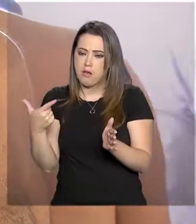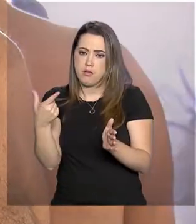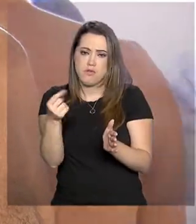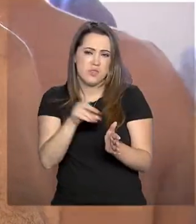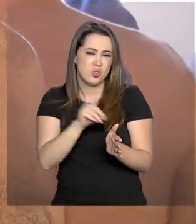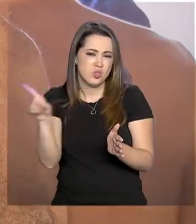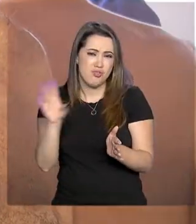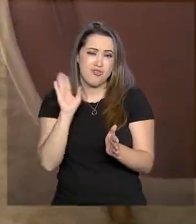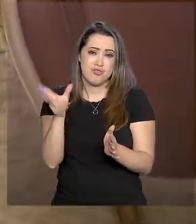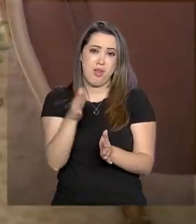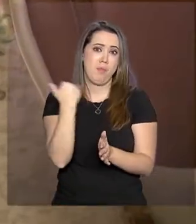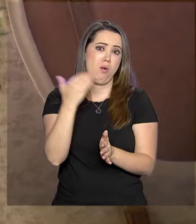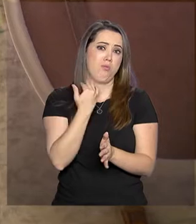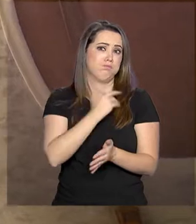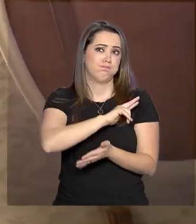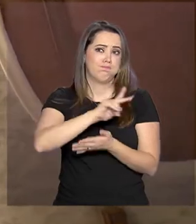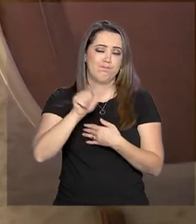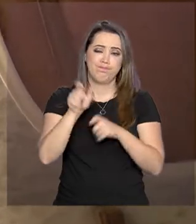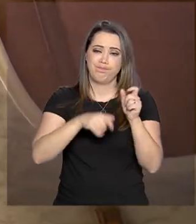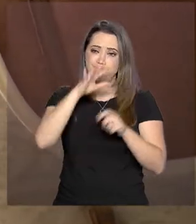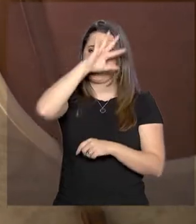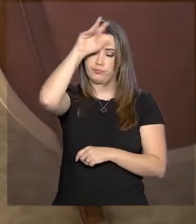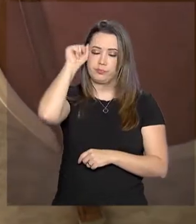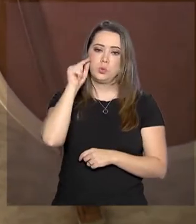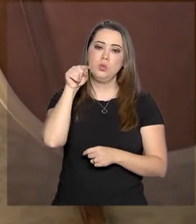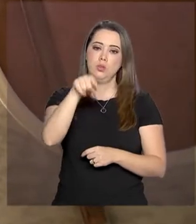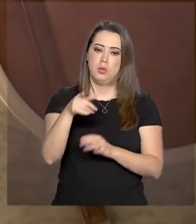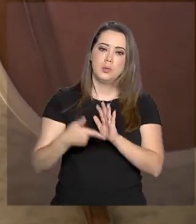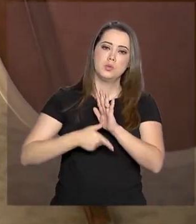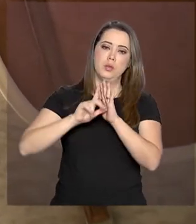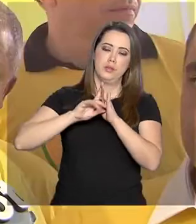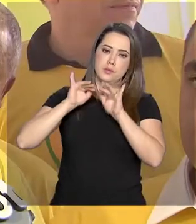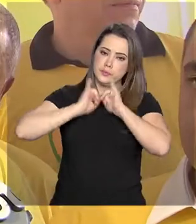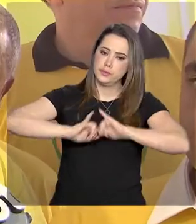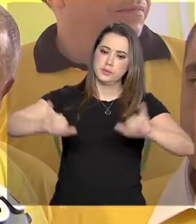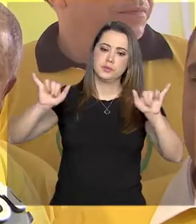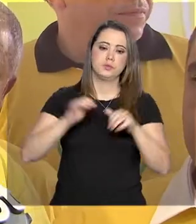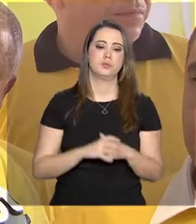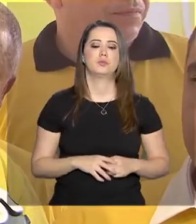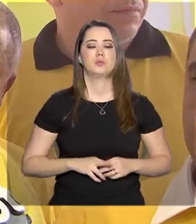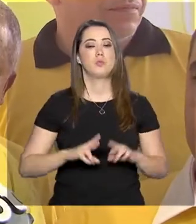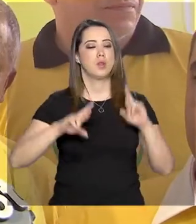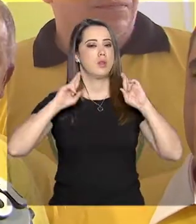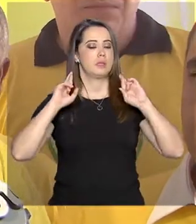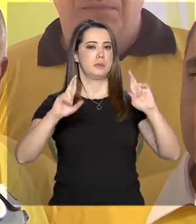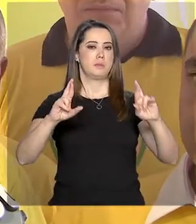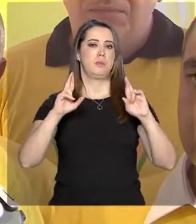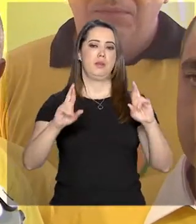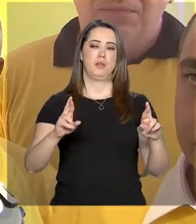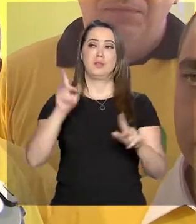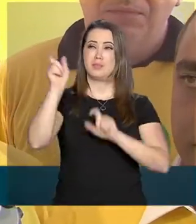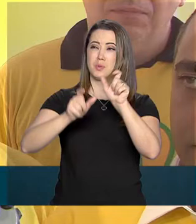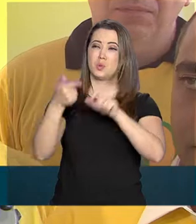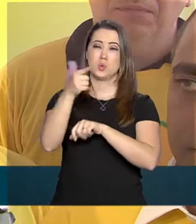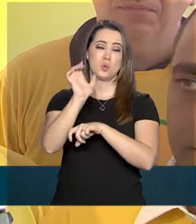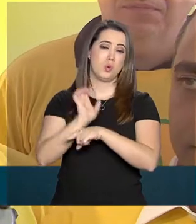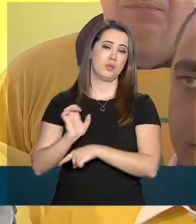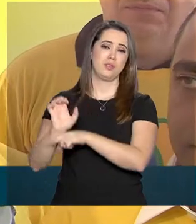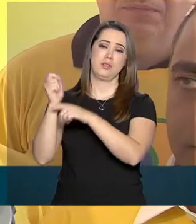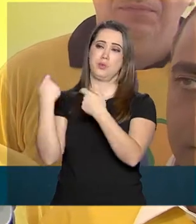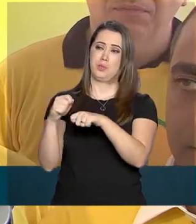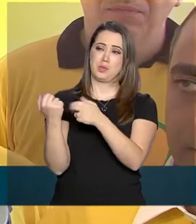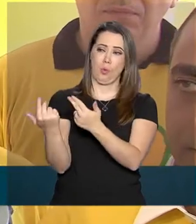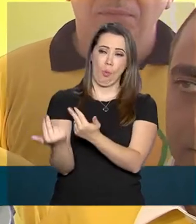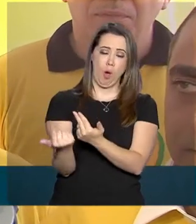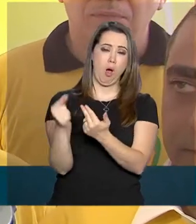episódios, a vacinação no estado teve que ser antecipada. Eu espero que os brasileiros dos outros estados não tenham que passar